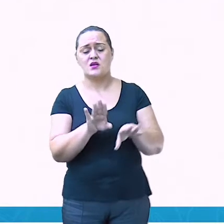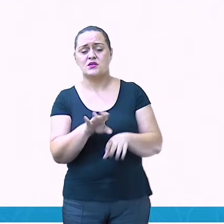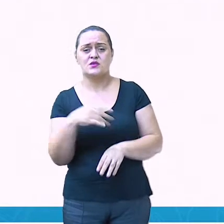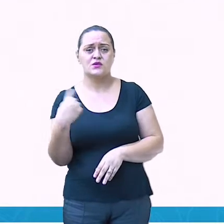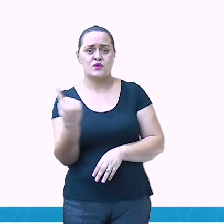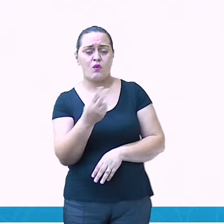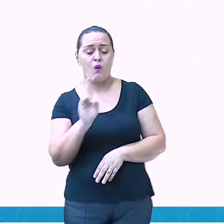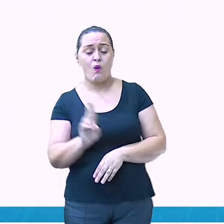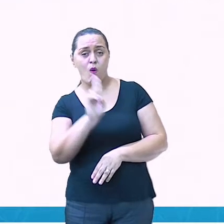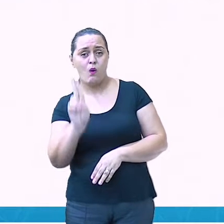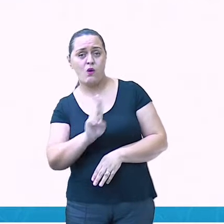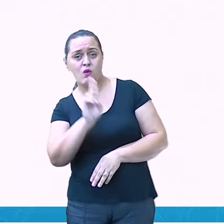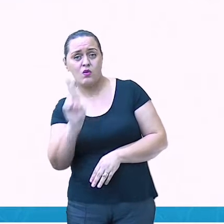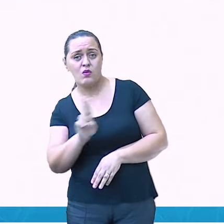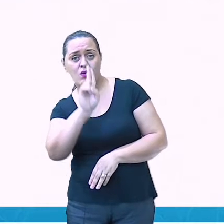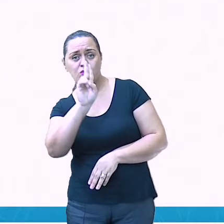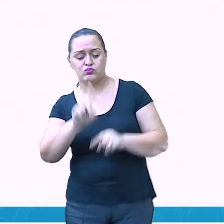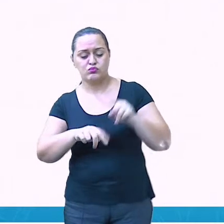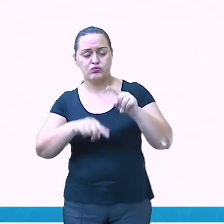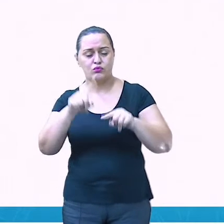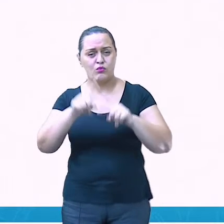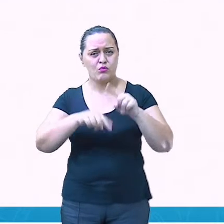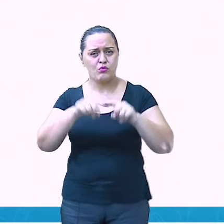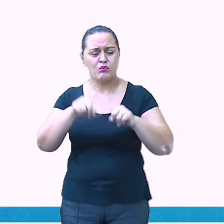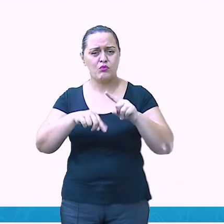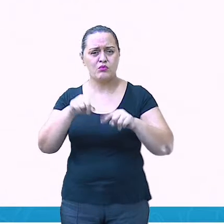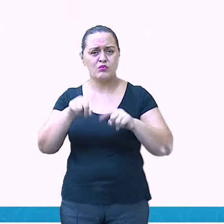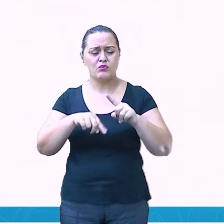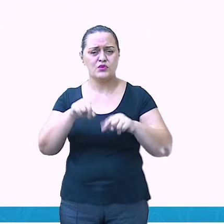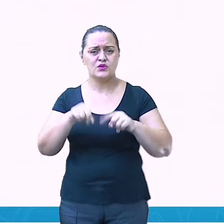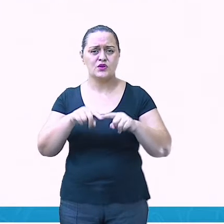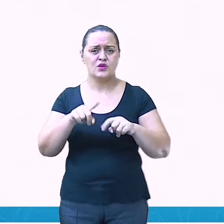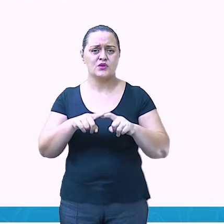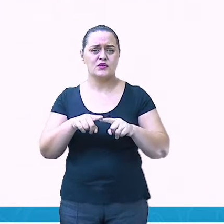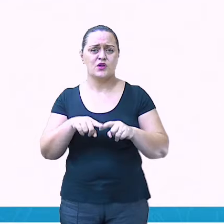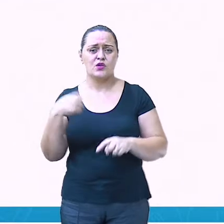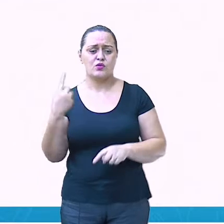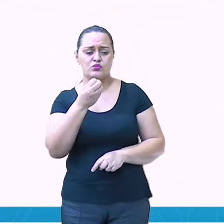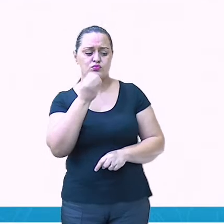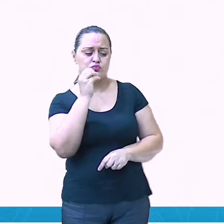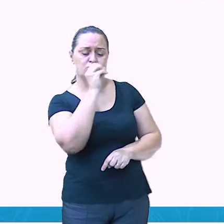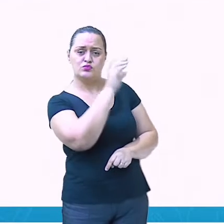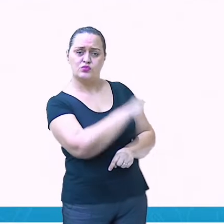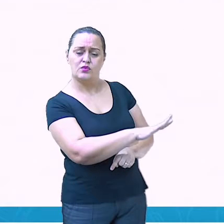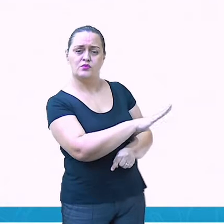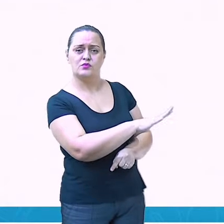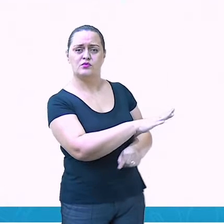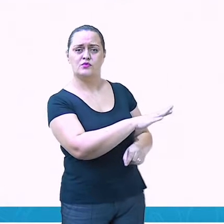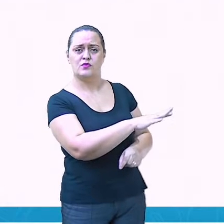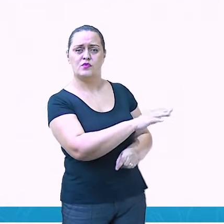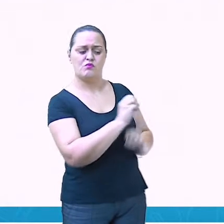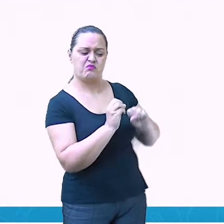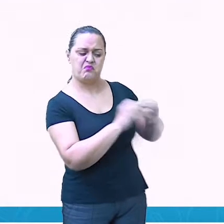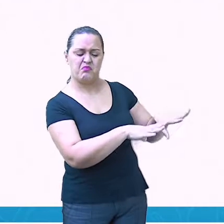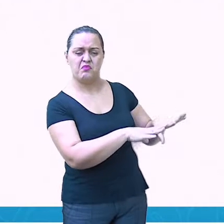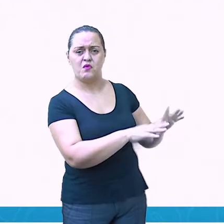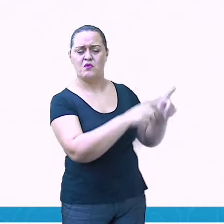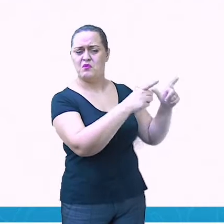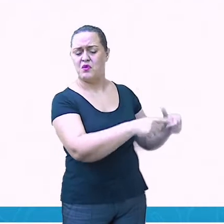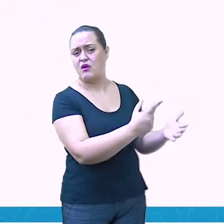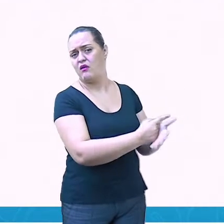nocivos ao meio, que às vezes eu descarto depois de uma maneira incorreta, também vem trazer danos.